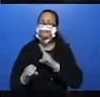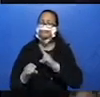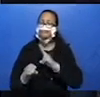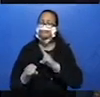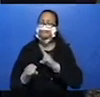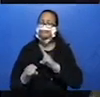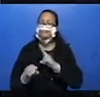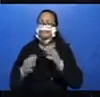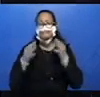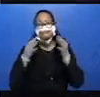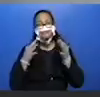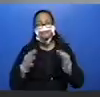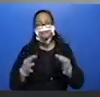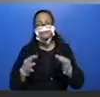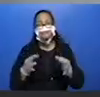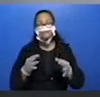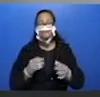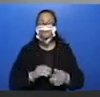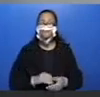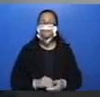Observem com atenção.